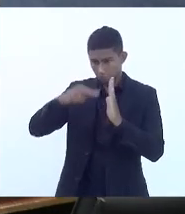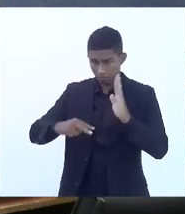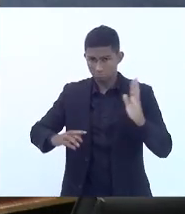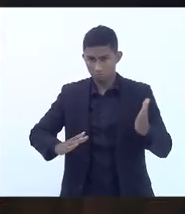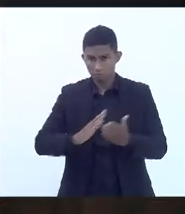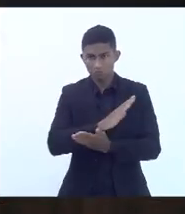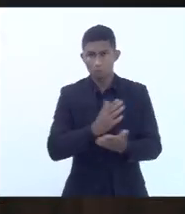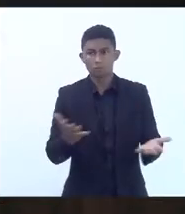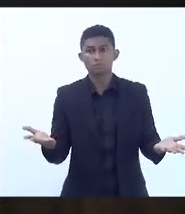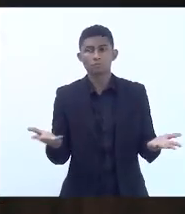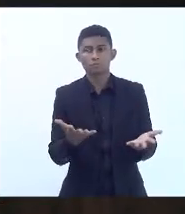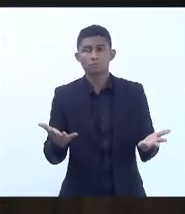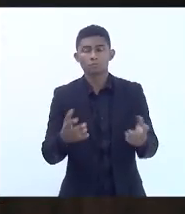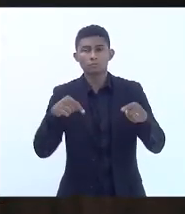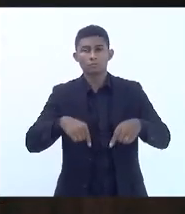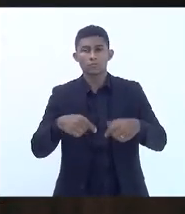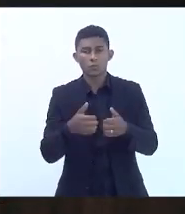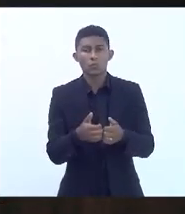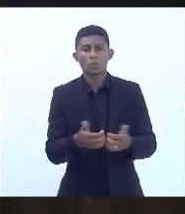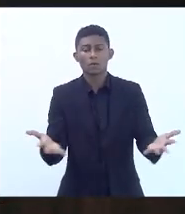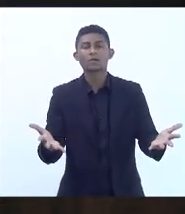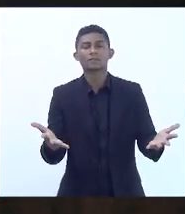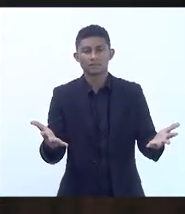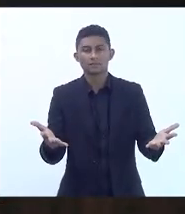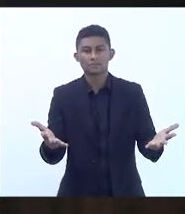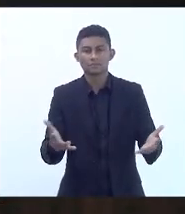passa-se ao expediente inicial.